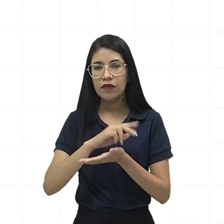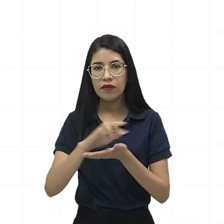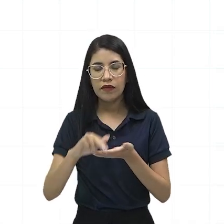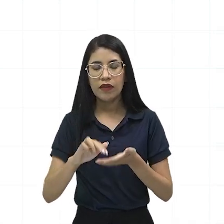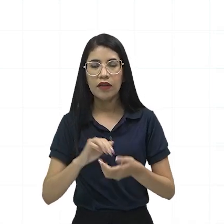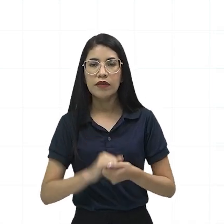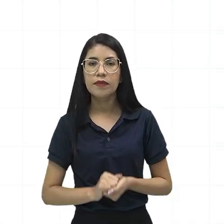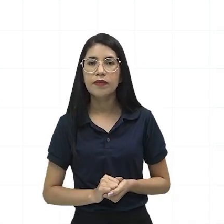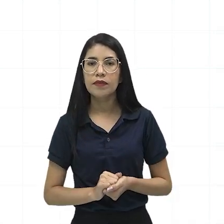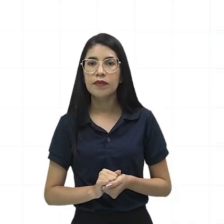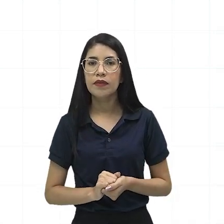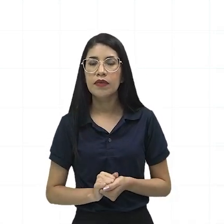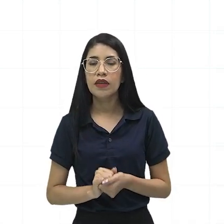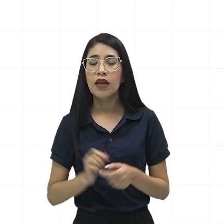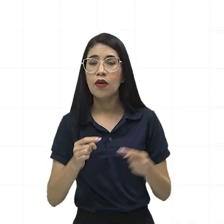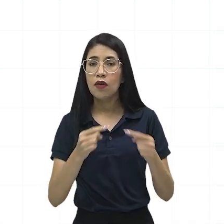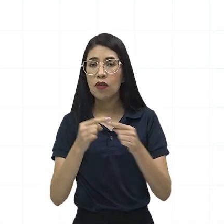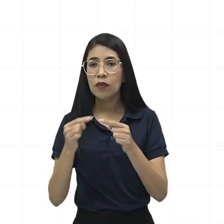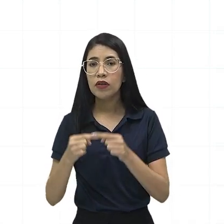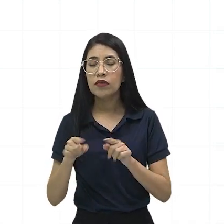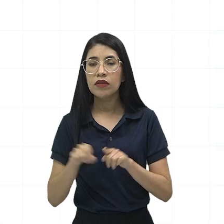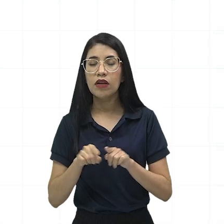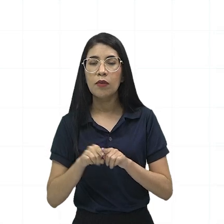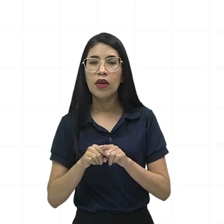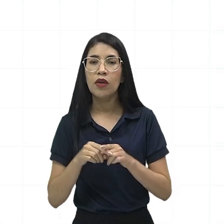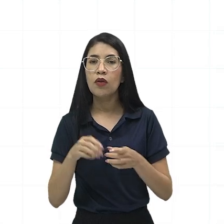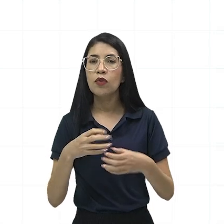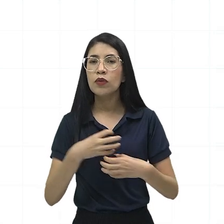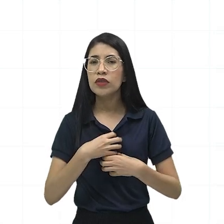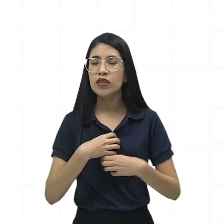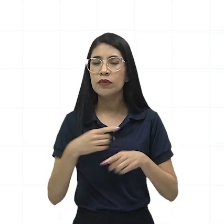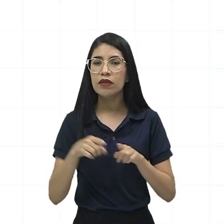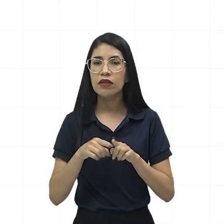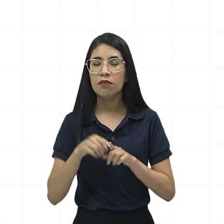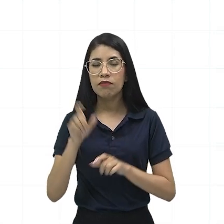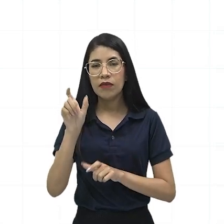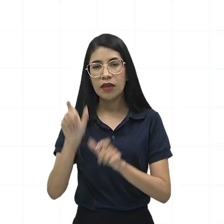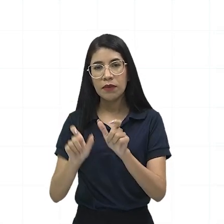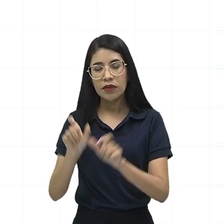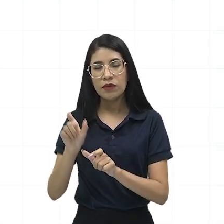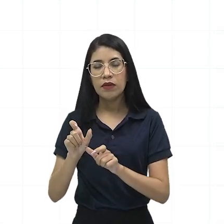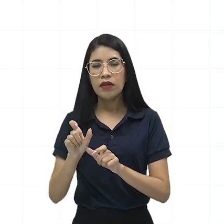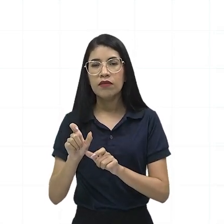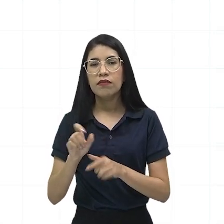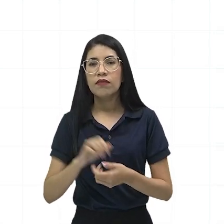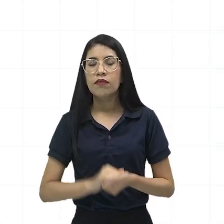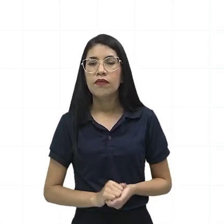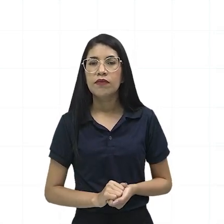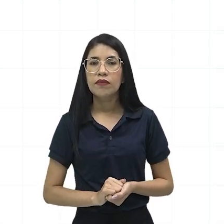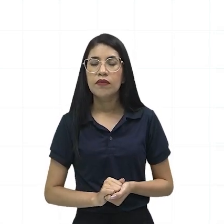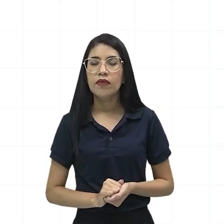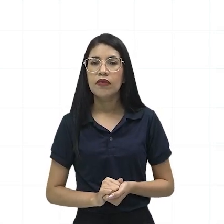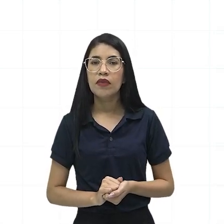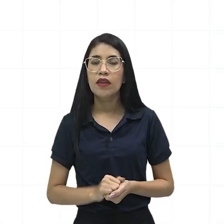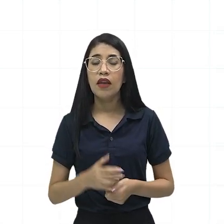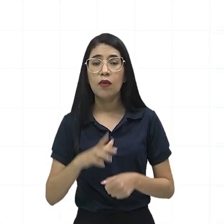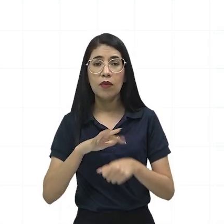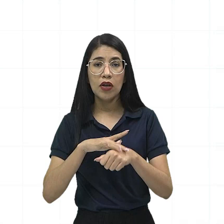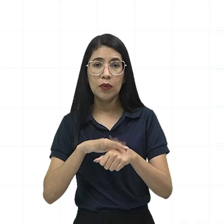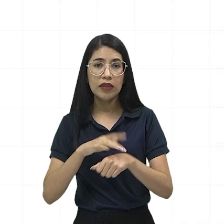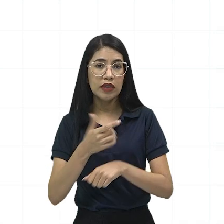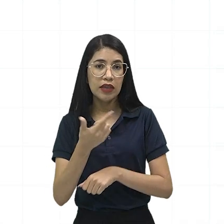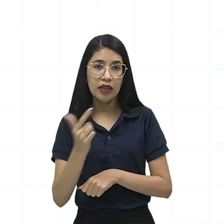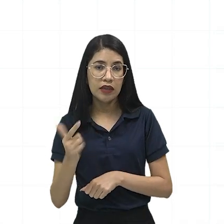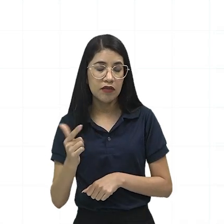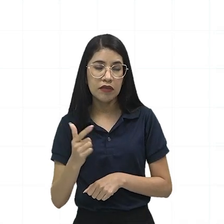importante, de acordo com o quadro histórico do paciente. Por ser uma doença assintomática, ou seja,